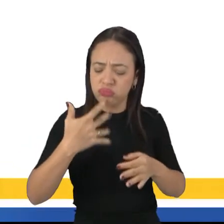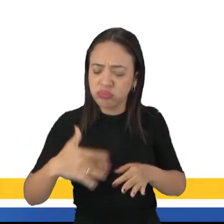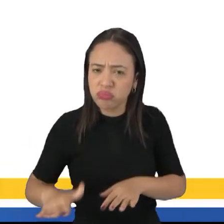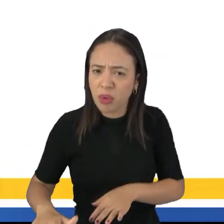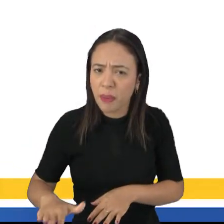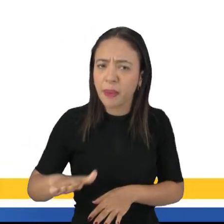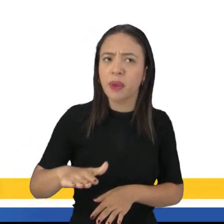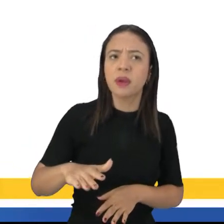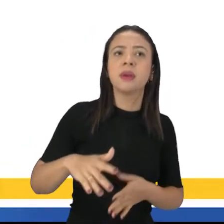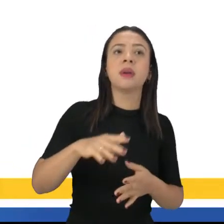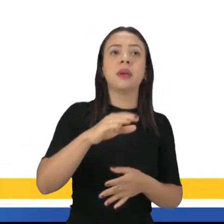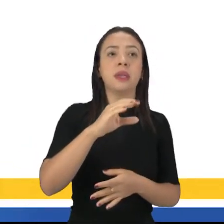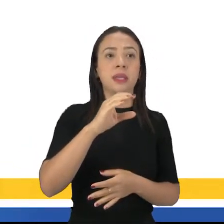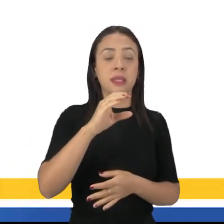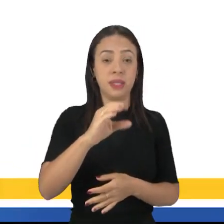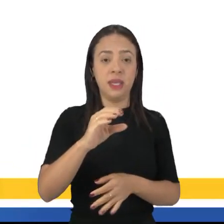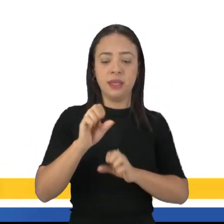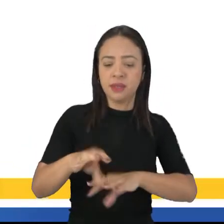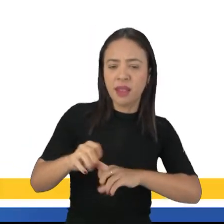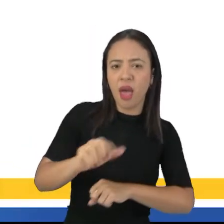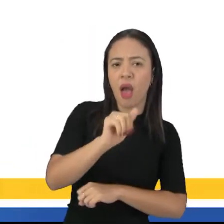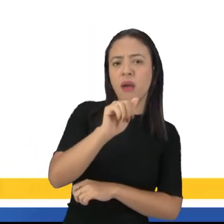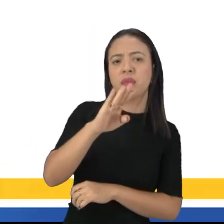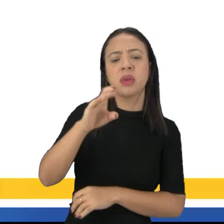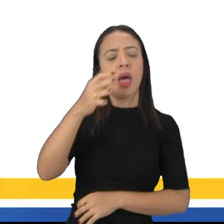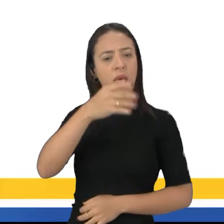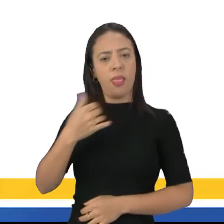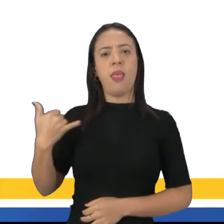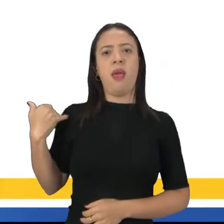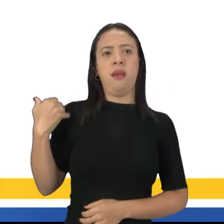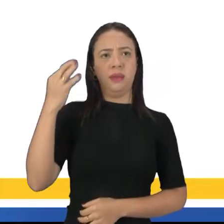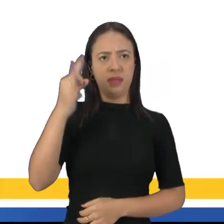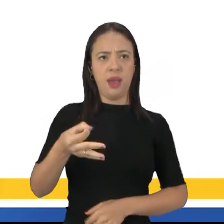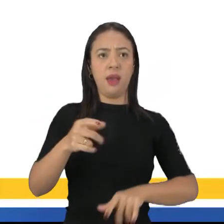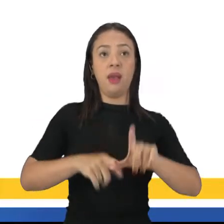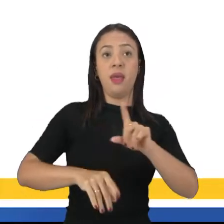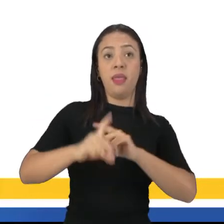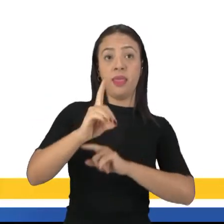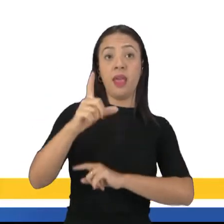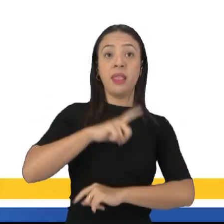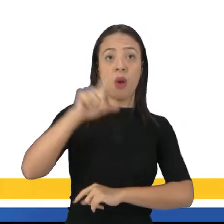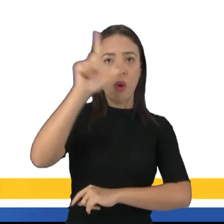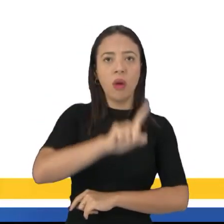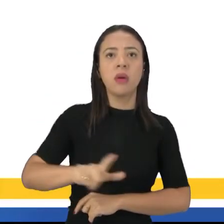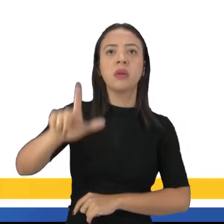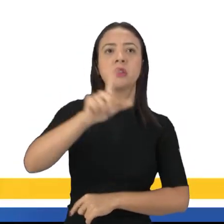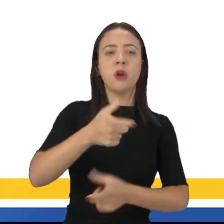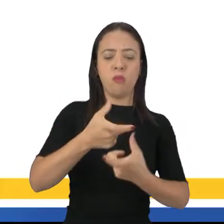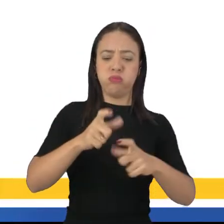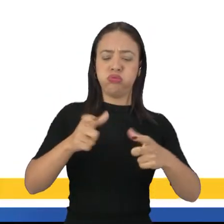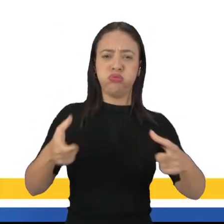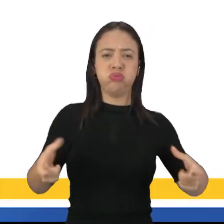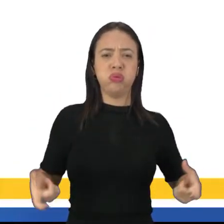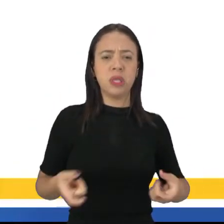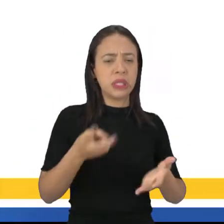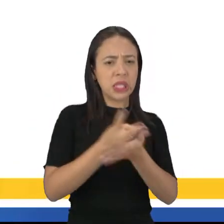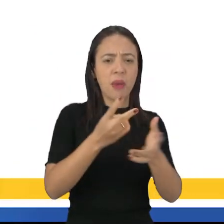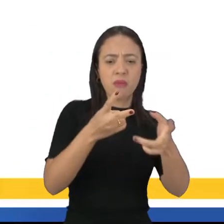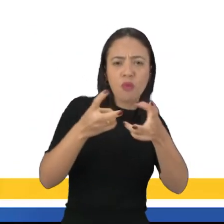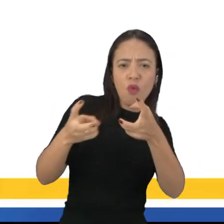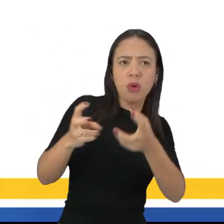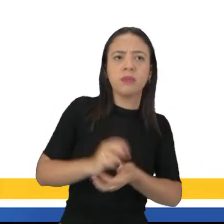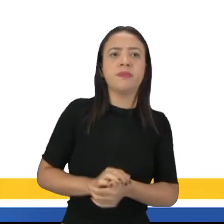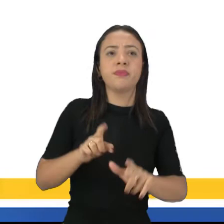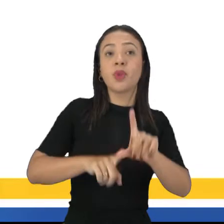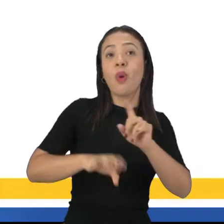a alfabetização acontecer na idade certa, a literatura ter o seu mercado consumidor ampliado, ou